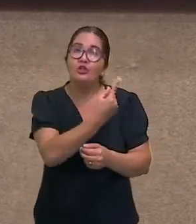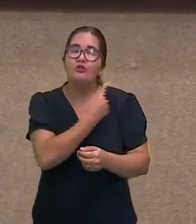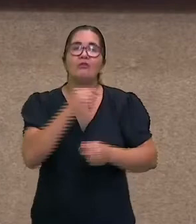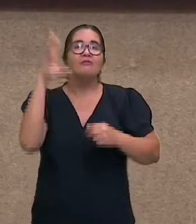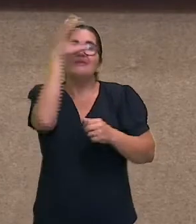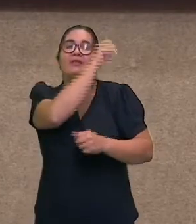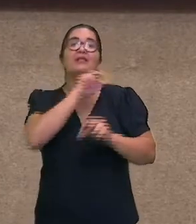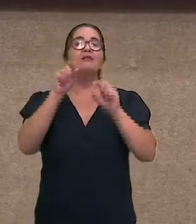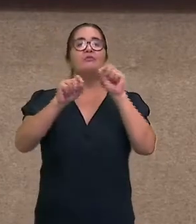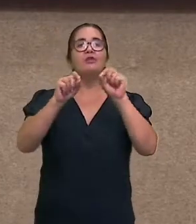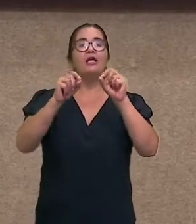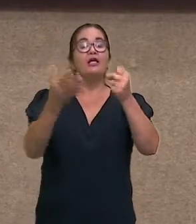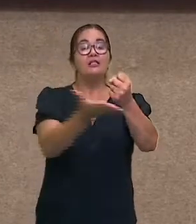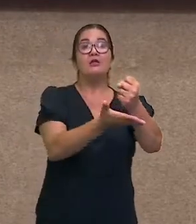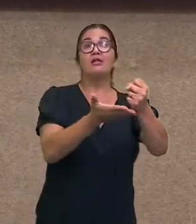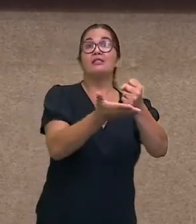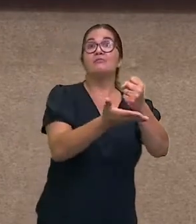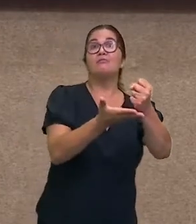se destacaram,